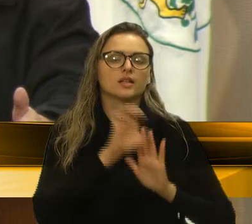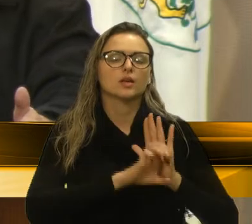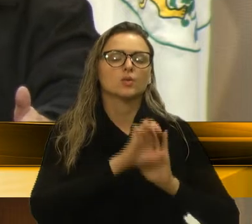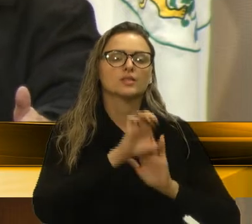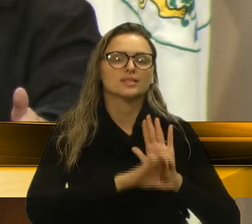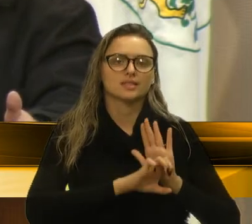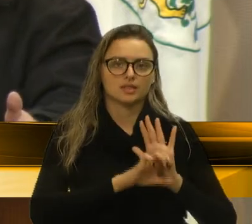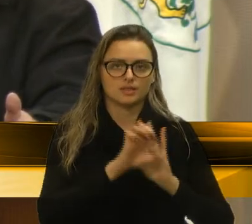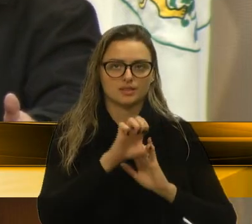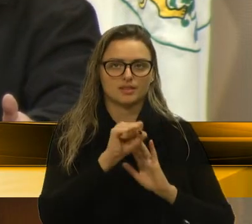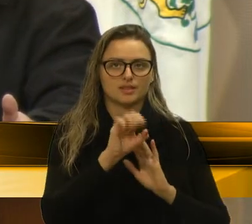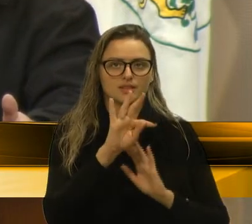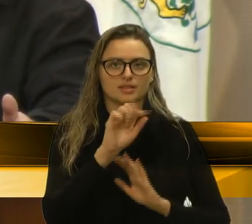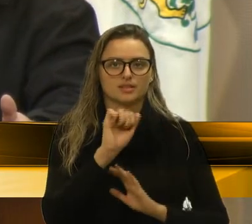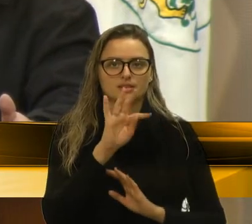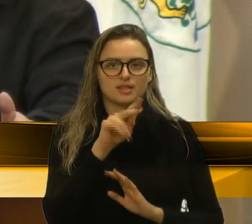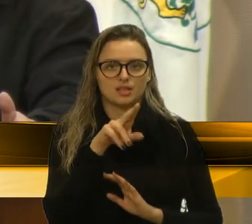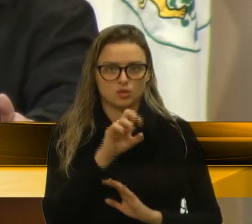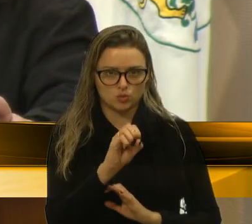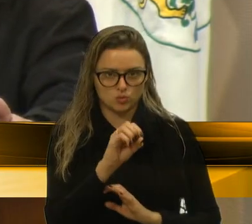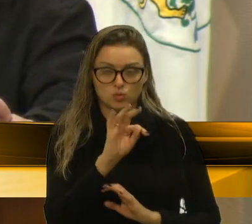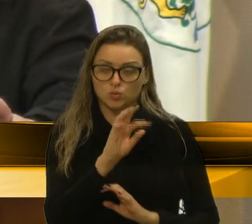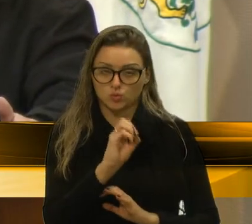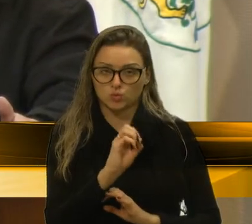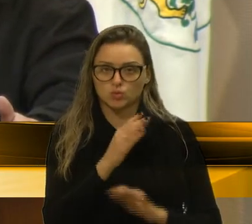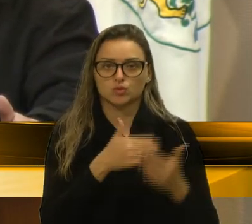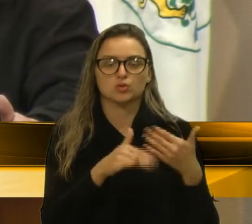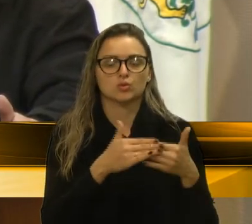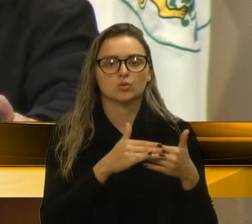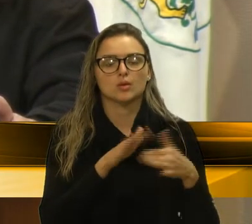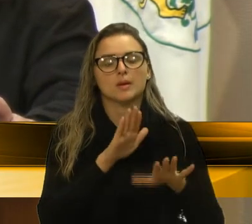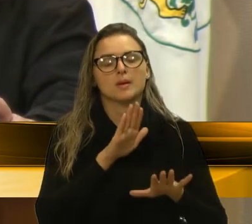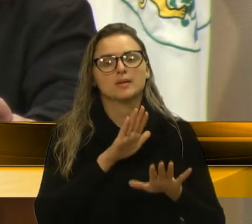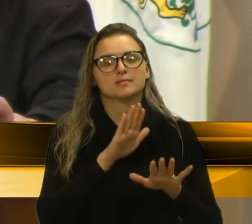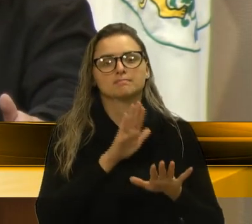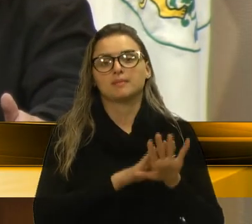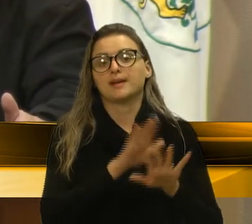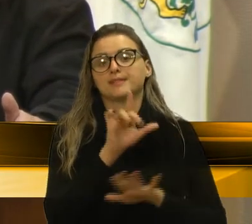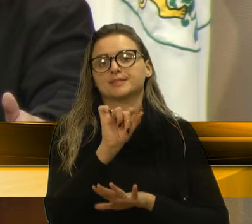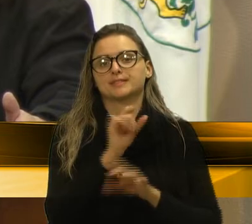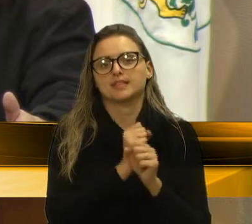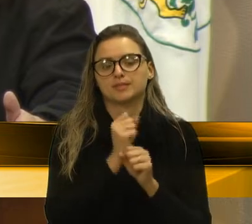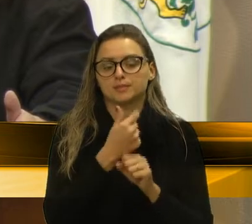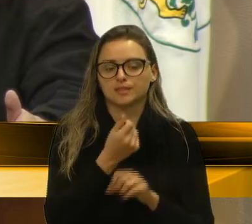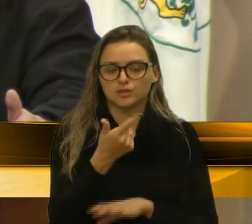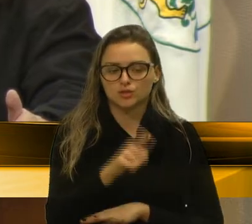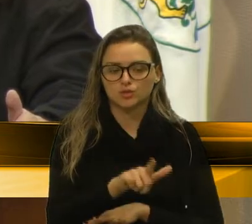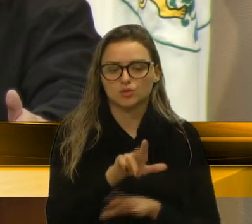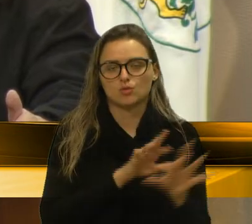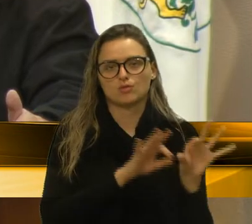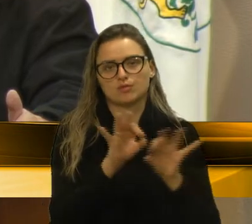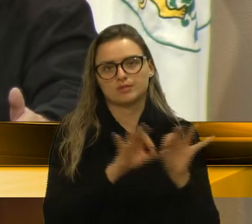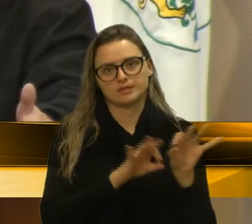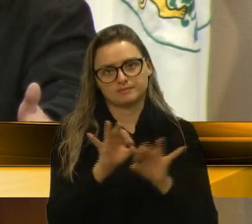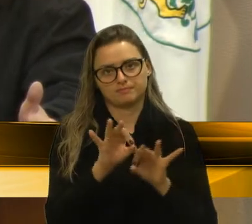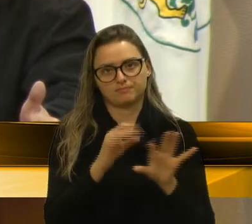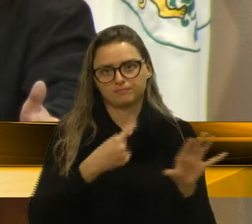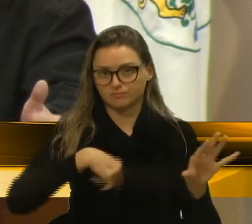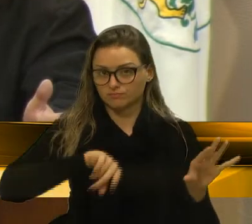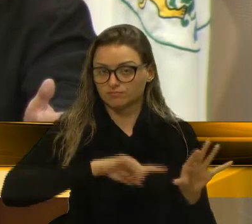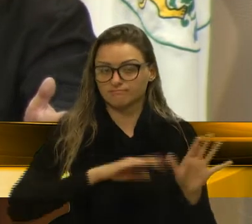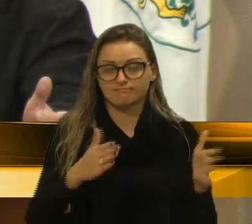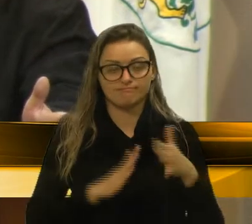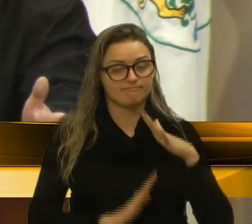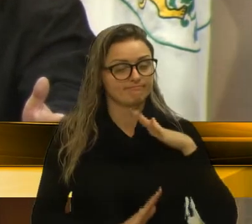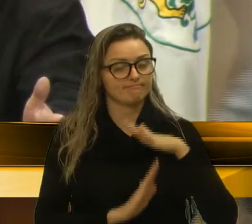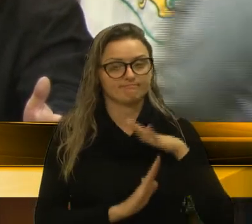Cidades, de que o plano diretor, no máximo até 10 anos, tem que ser revisto, né? nós já estouramos